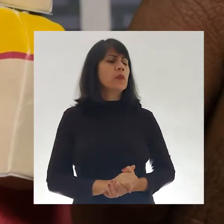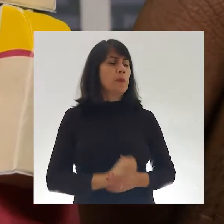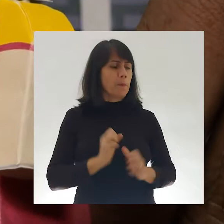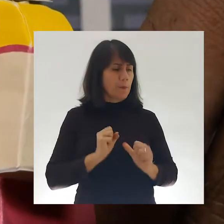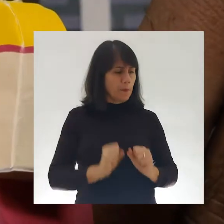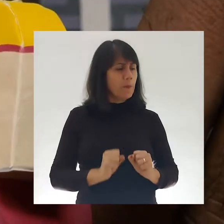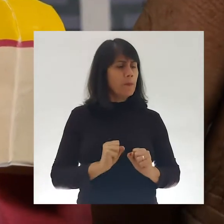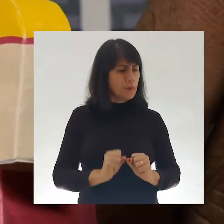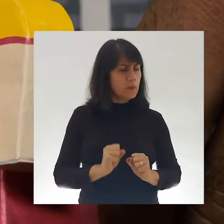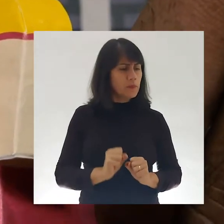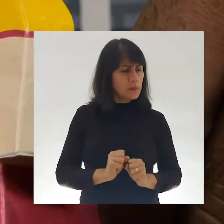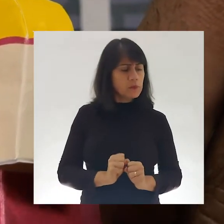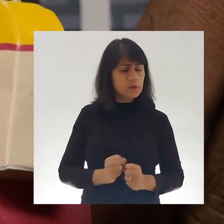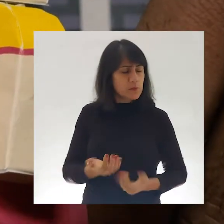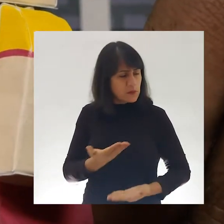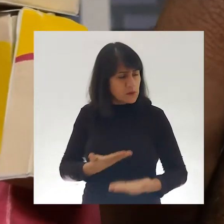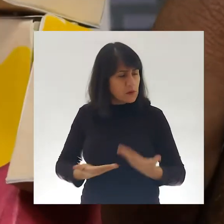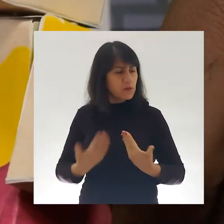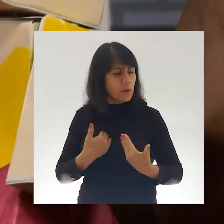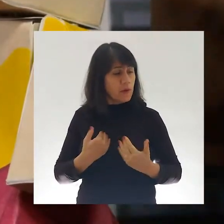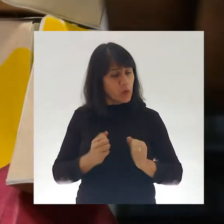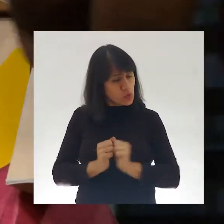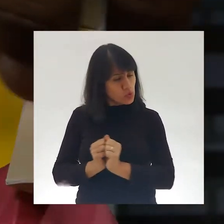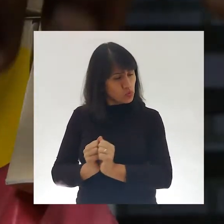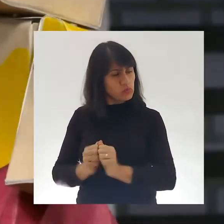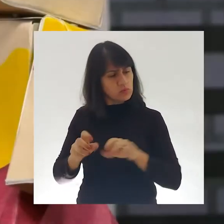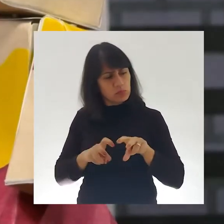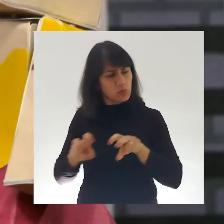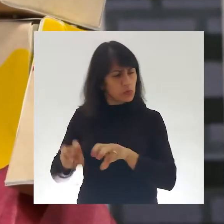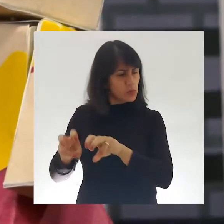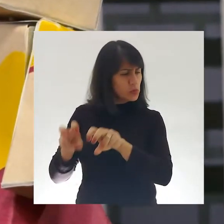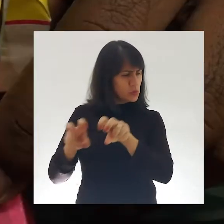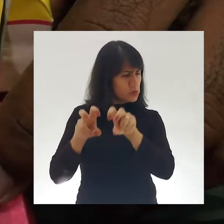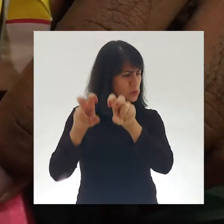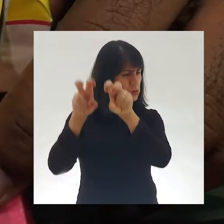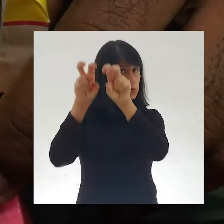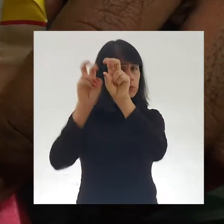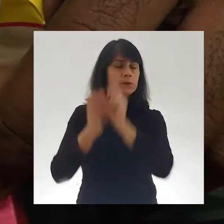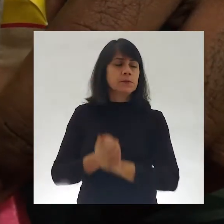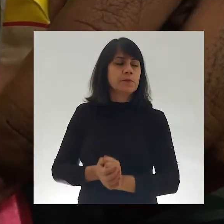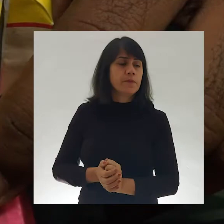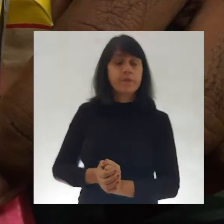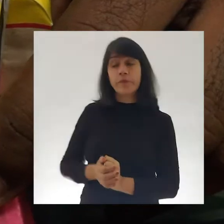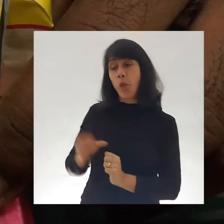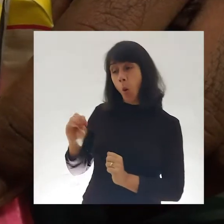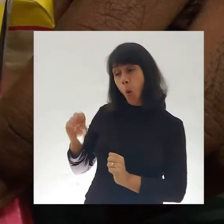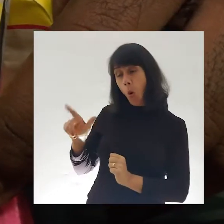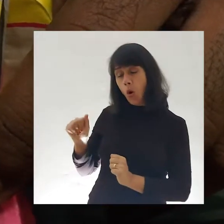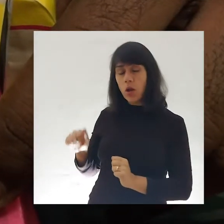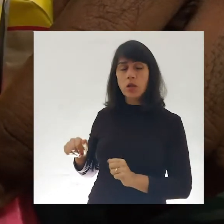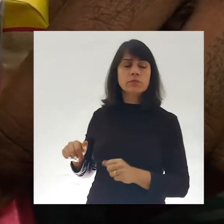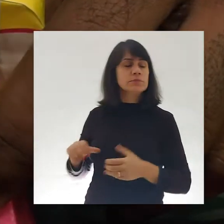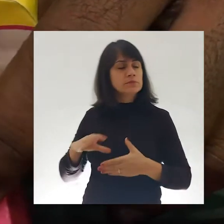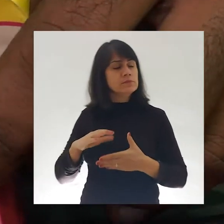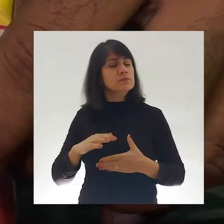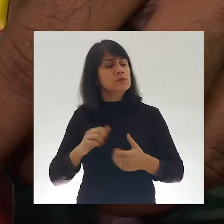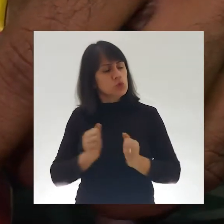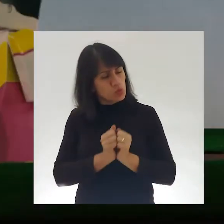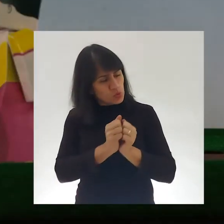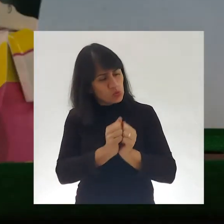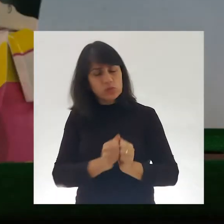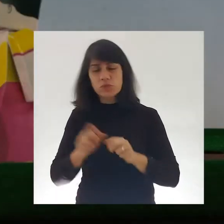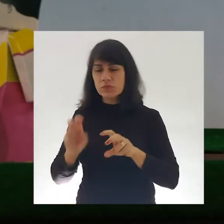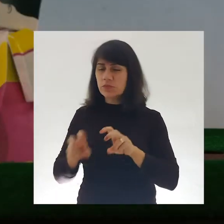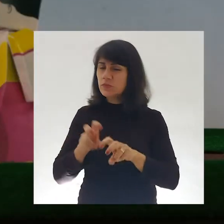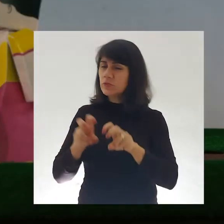tão bem, eu mesma o levarei para cima. Dona Ola leva gentilmente Beatriz até